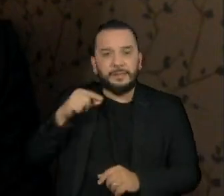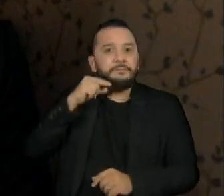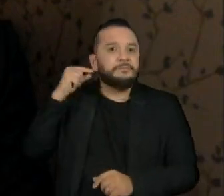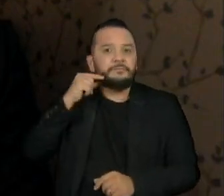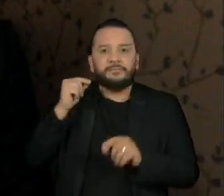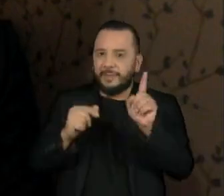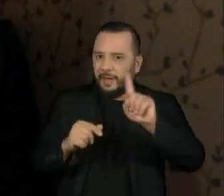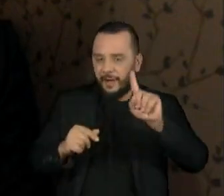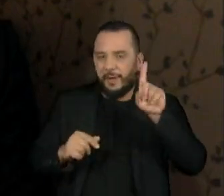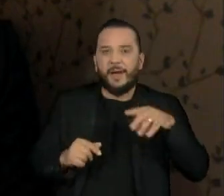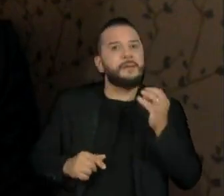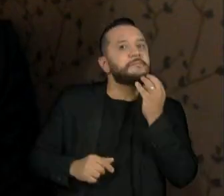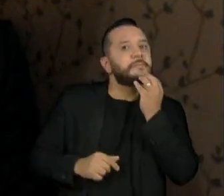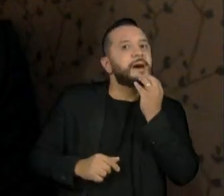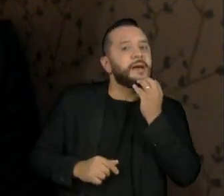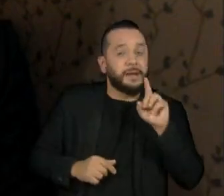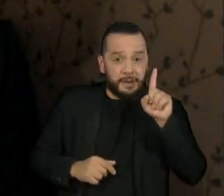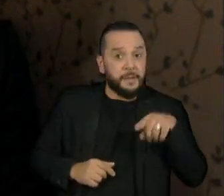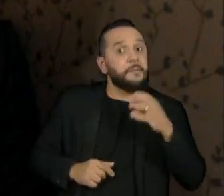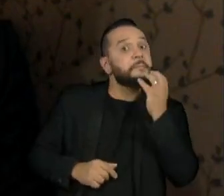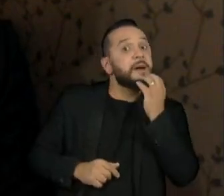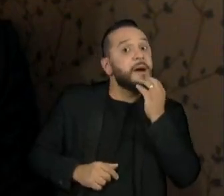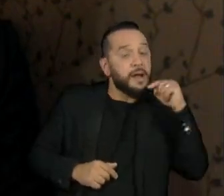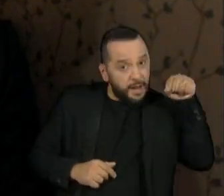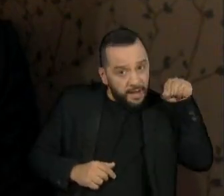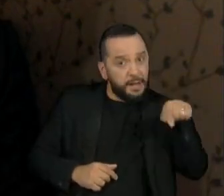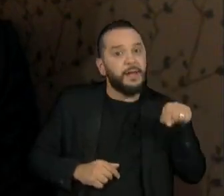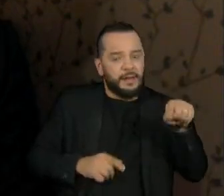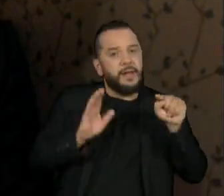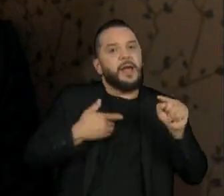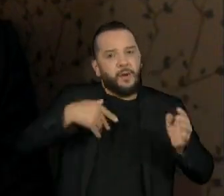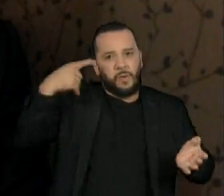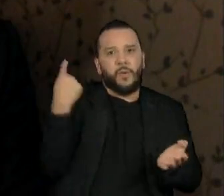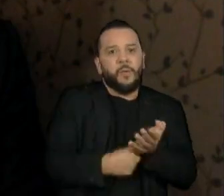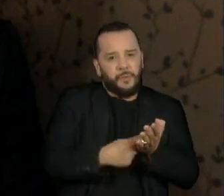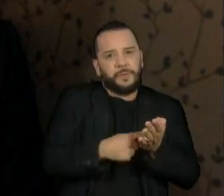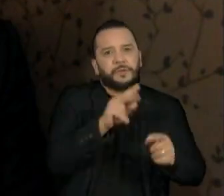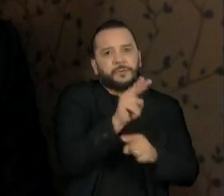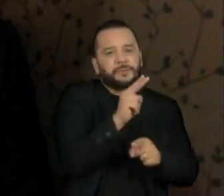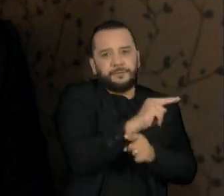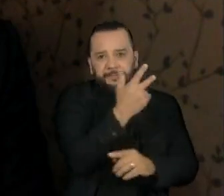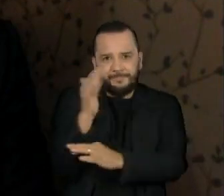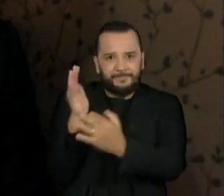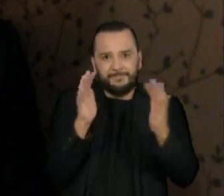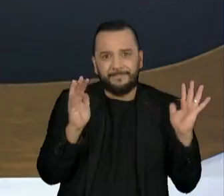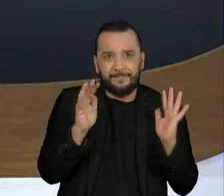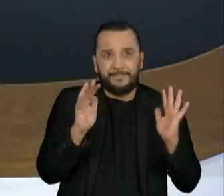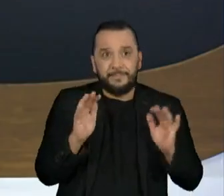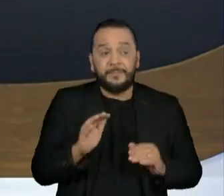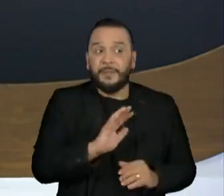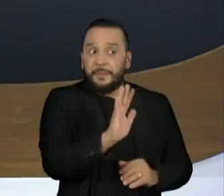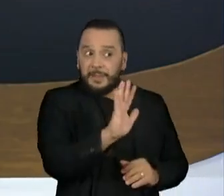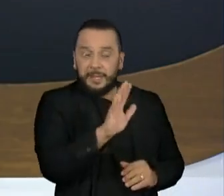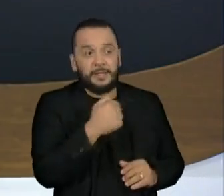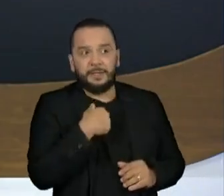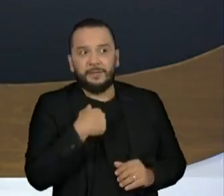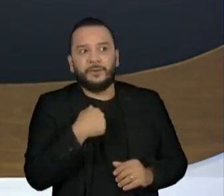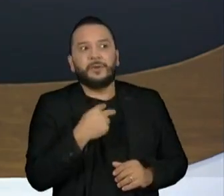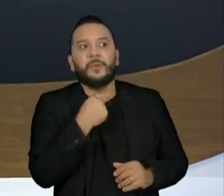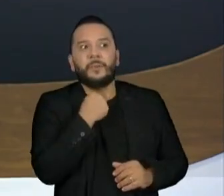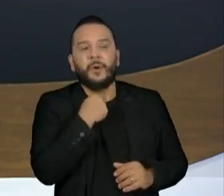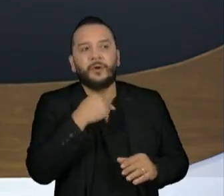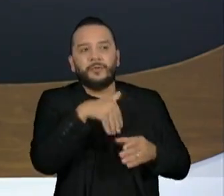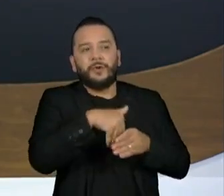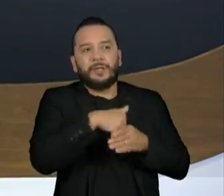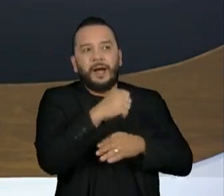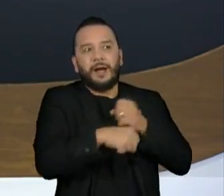Maia, que é absolutamente comprometido com essa pauta ambiental. Então é preciso fazer esse resgate. E ele não deixou votar em 2020 porque achou que a